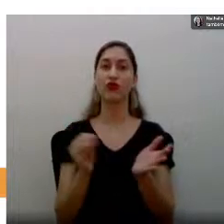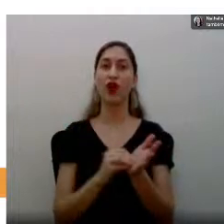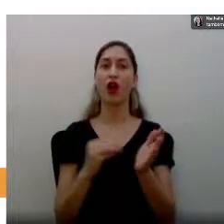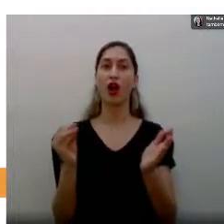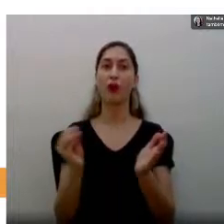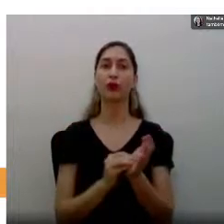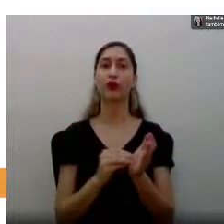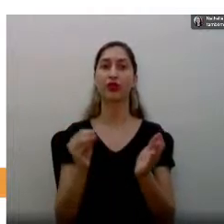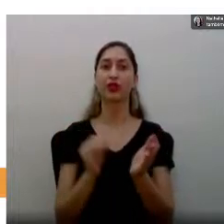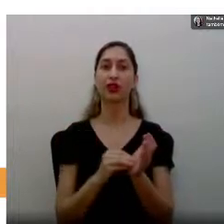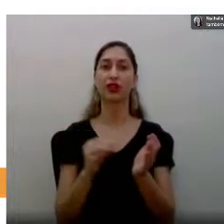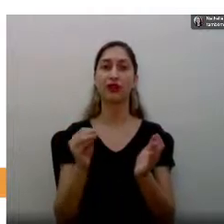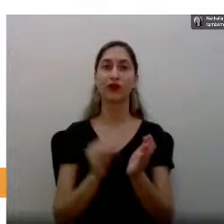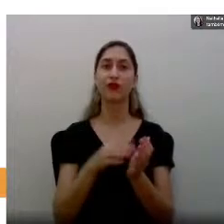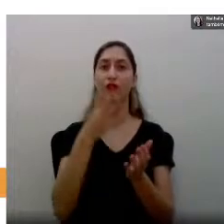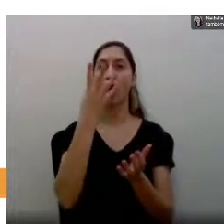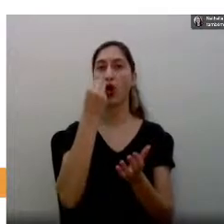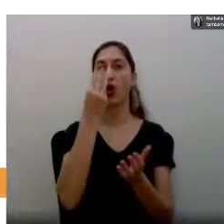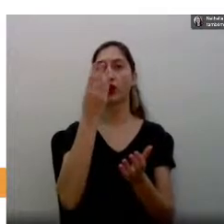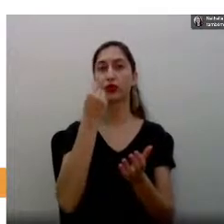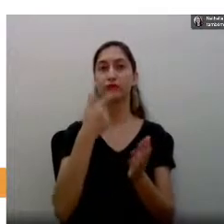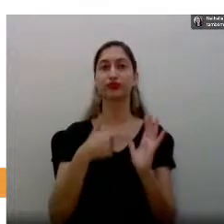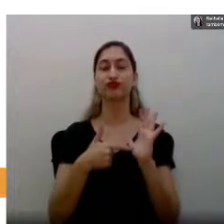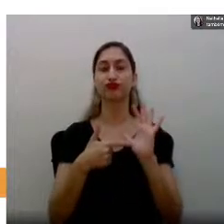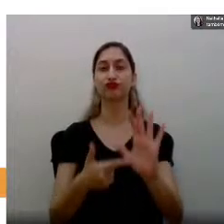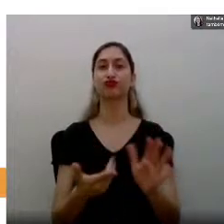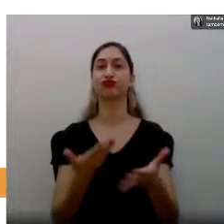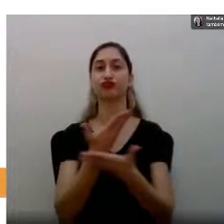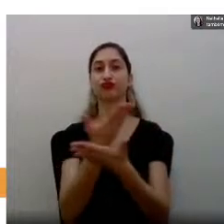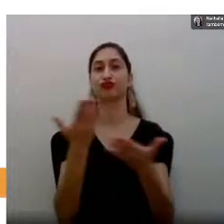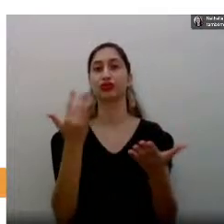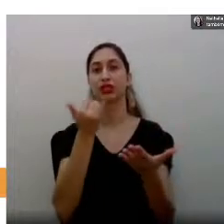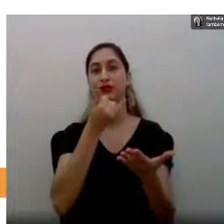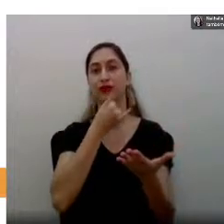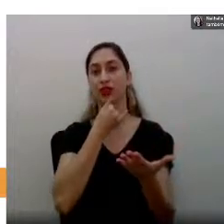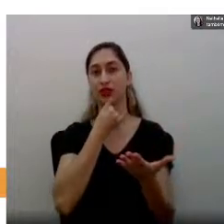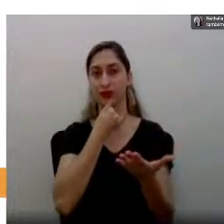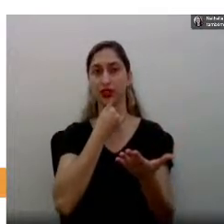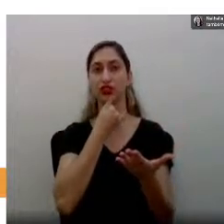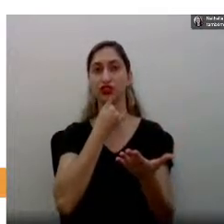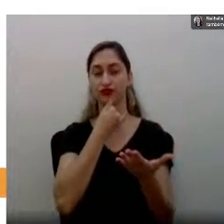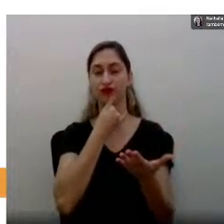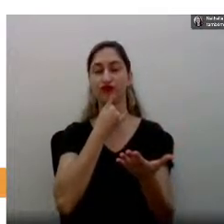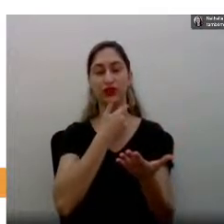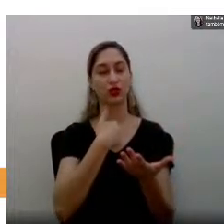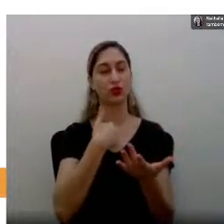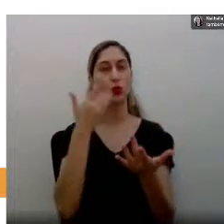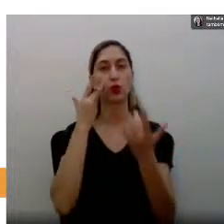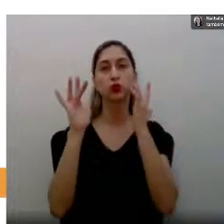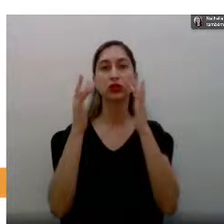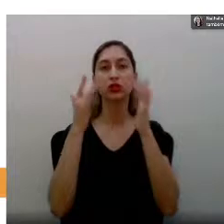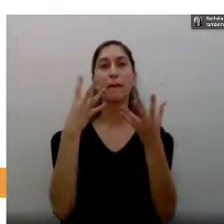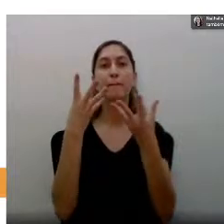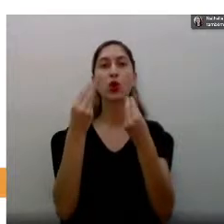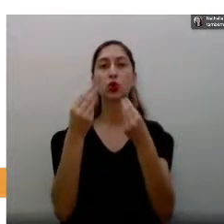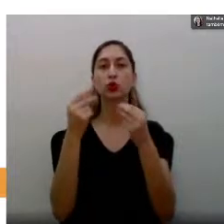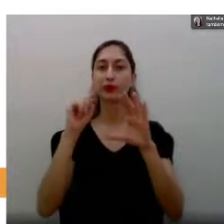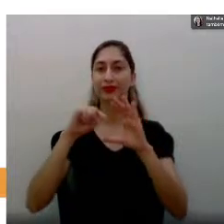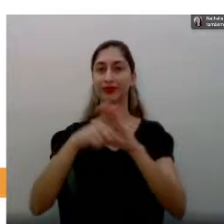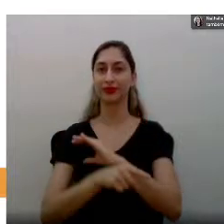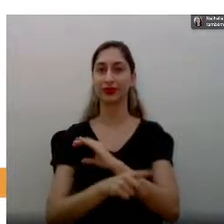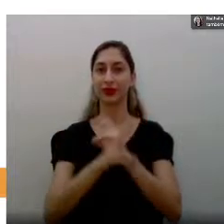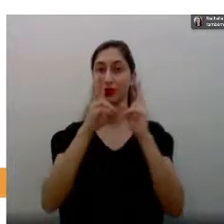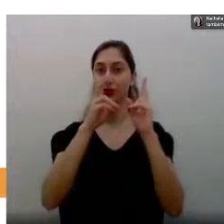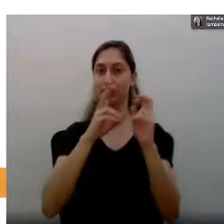de achar foto né e mais assunto sobre essas pessoas né Então olha a Maria da